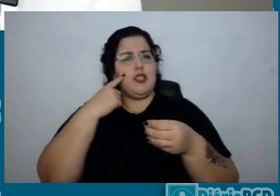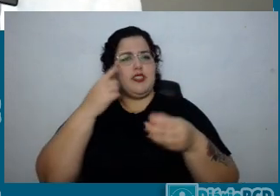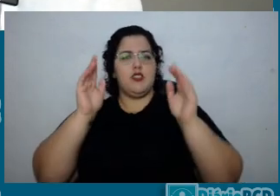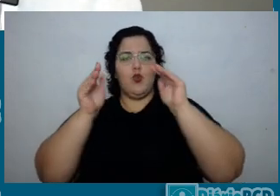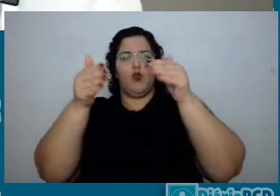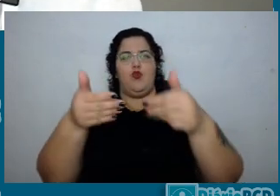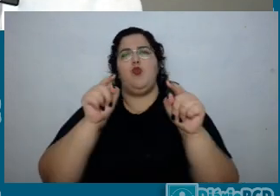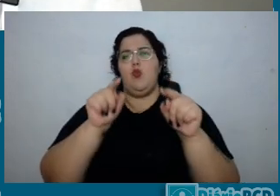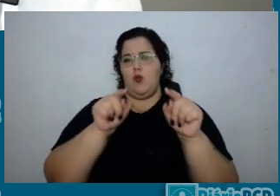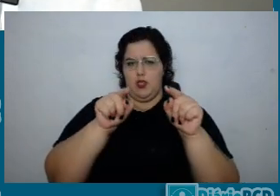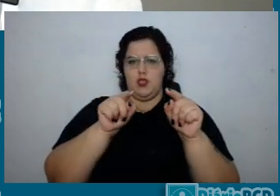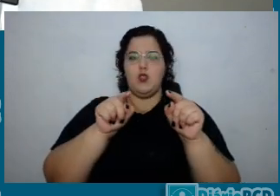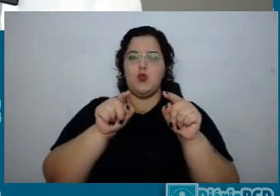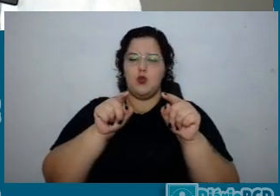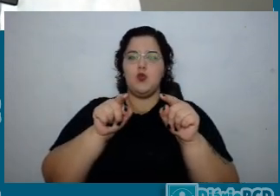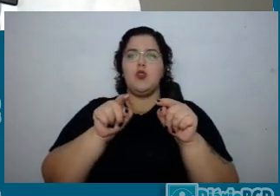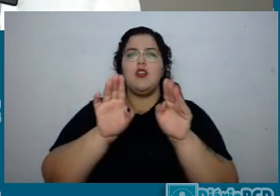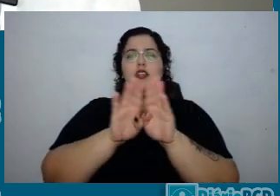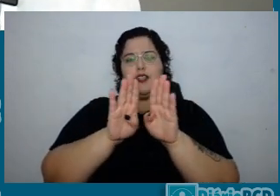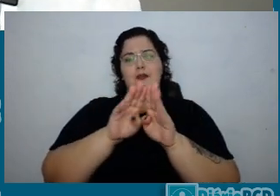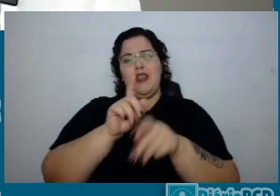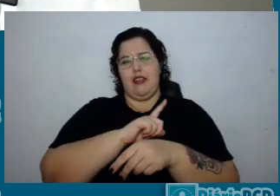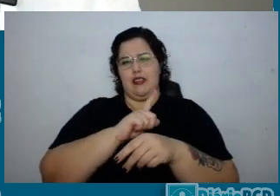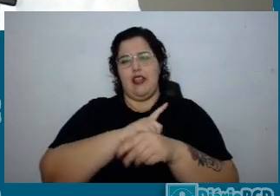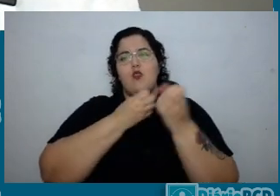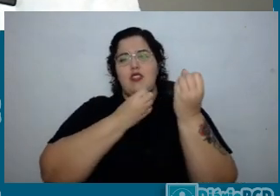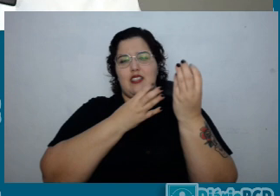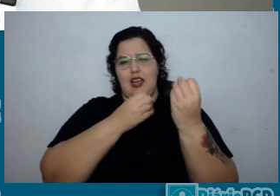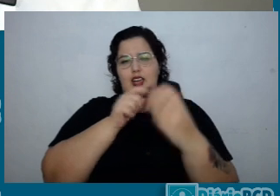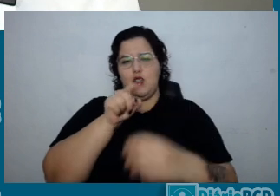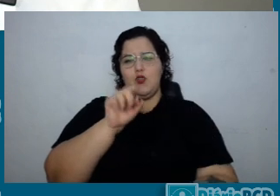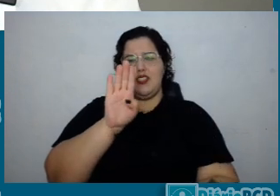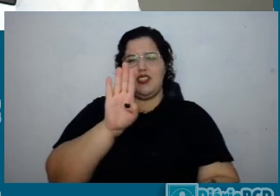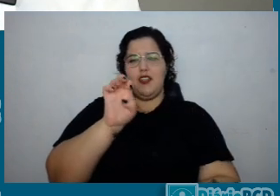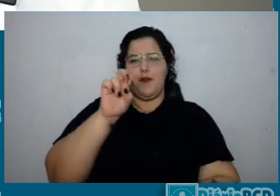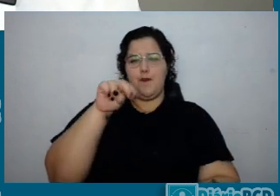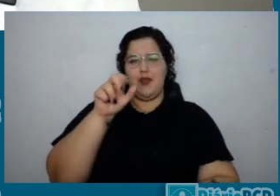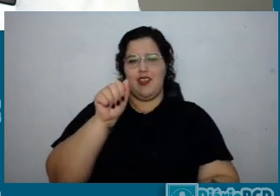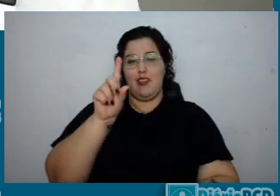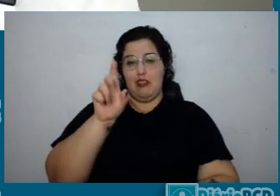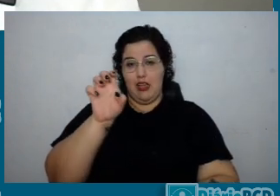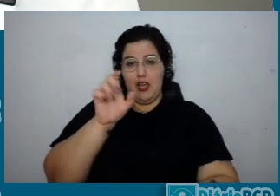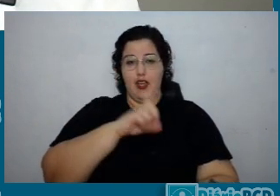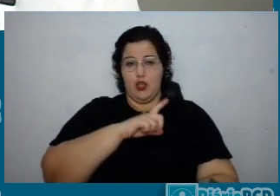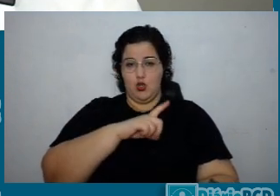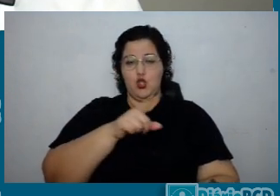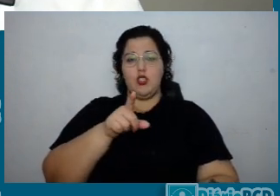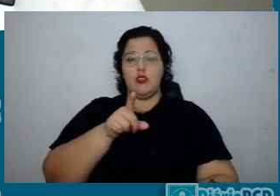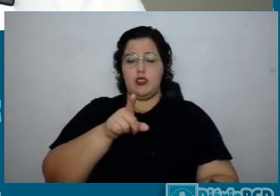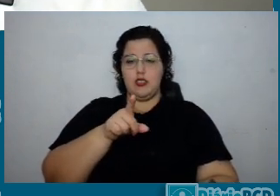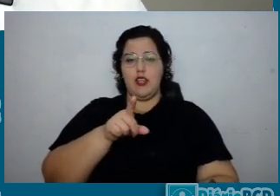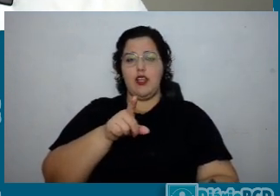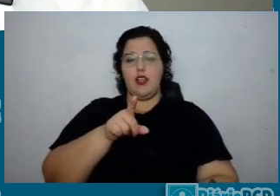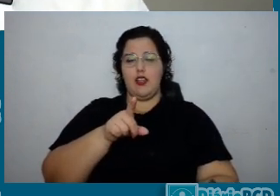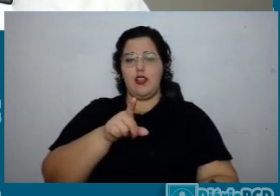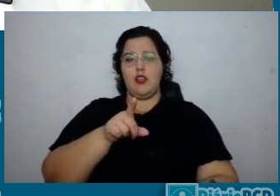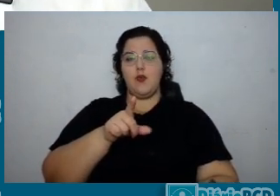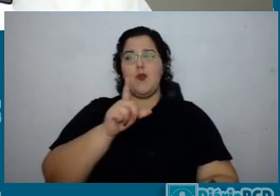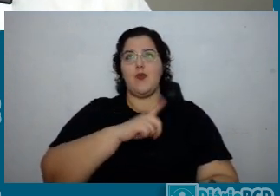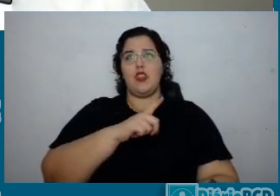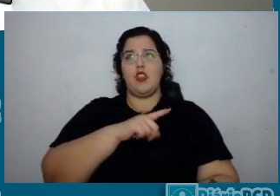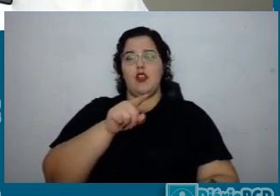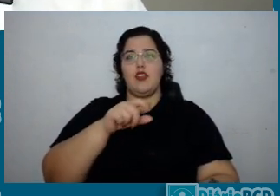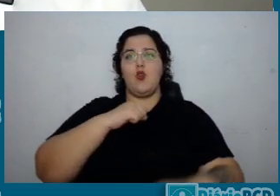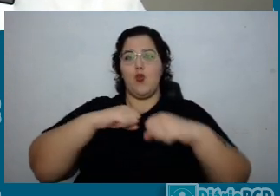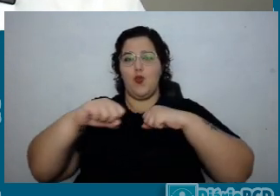focado, inclusive com os dados que a gente tem da PNAD, naqueles territórios mais com os índices